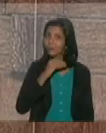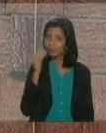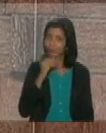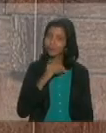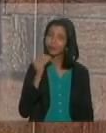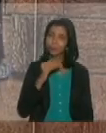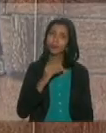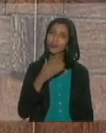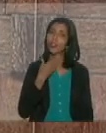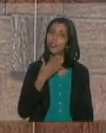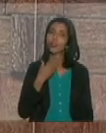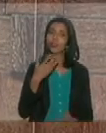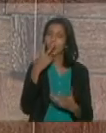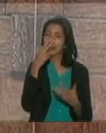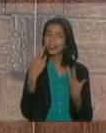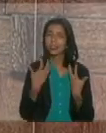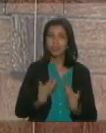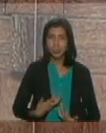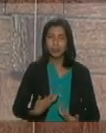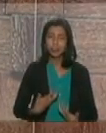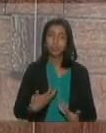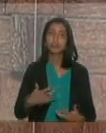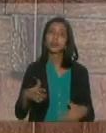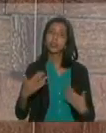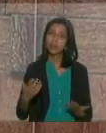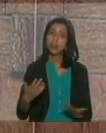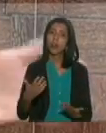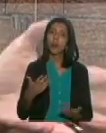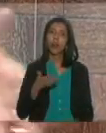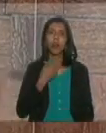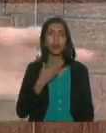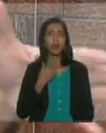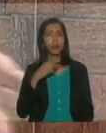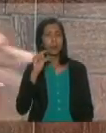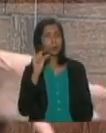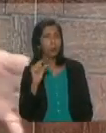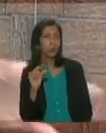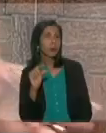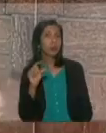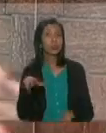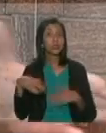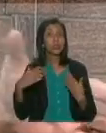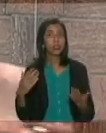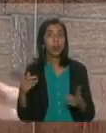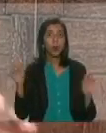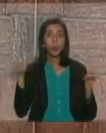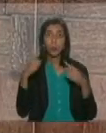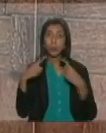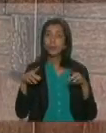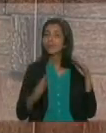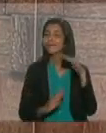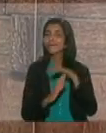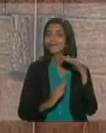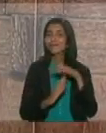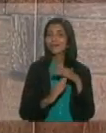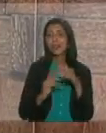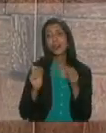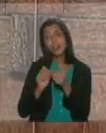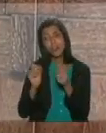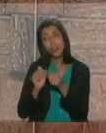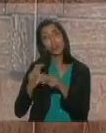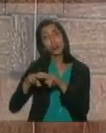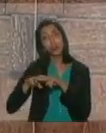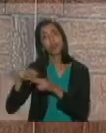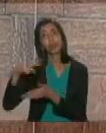não existe, a minha voz, cansaço isso, né? Extensão vocal pouca, então assim, os musicais para mim eram muito limitados. Eu fazia por causa da